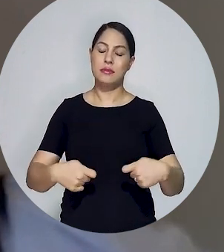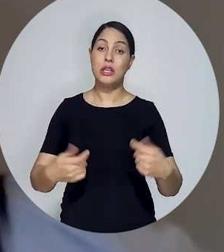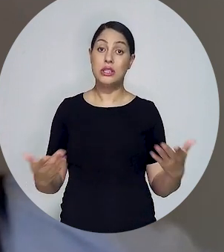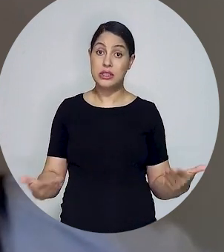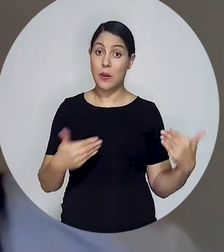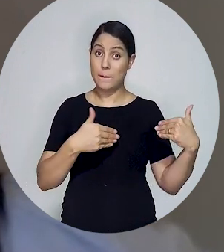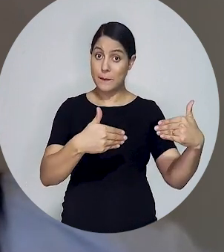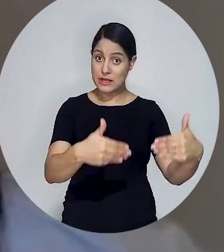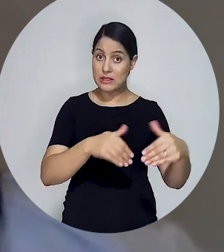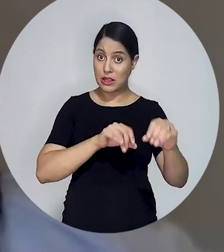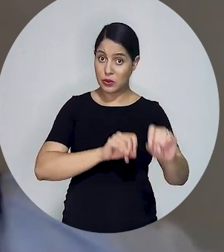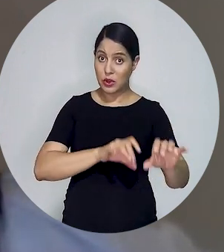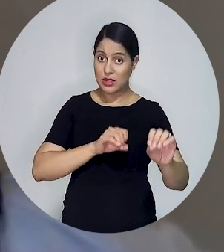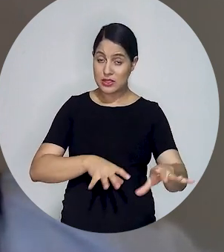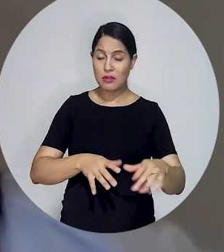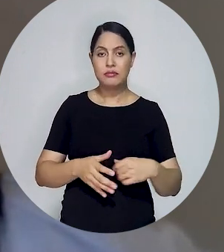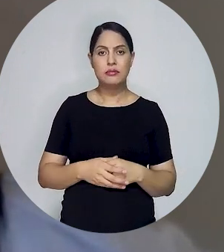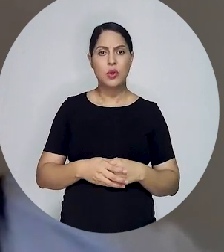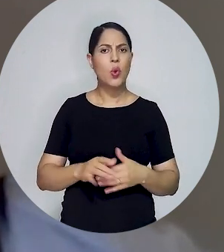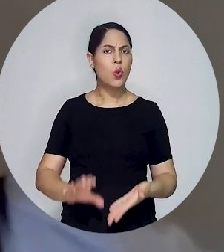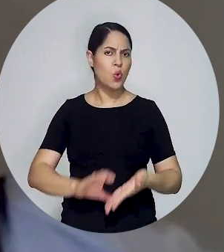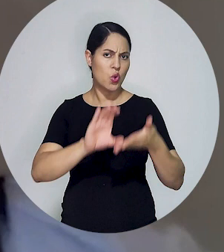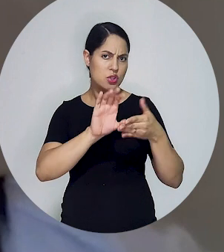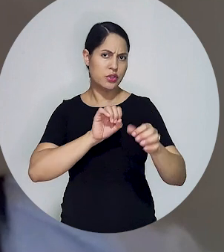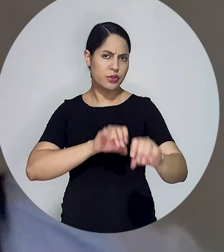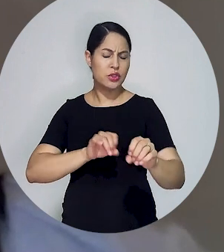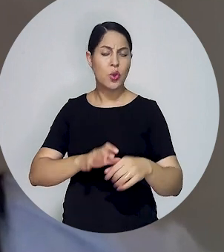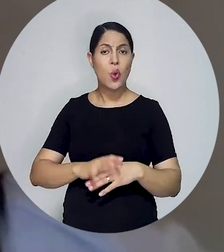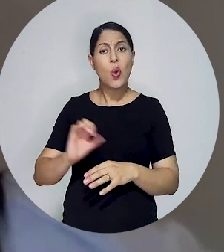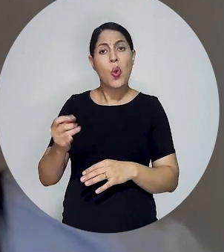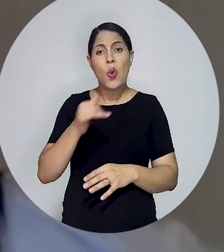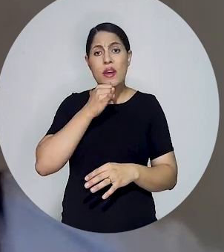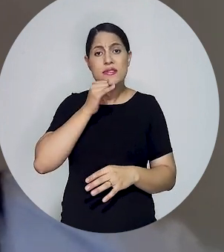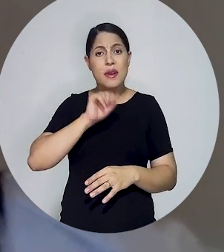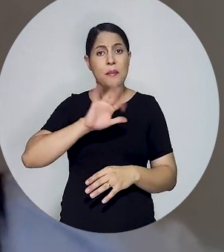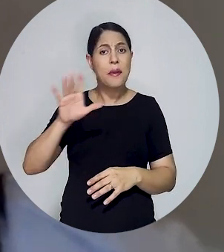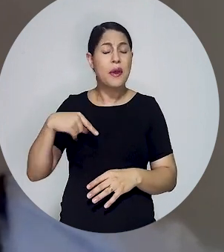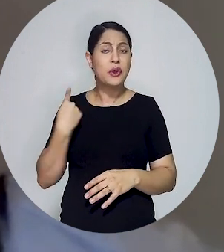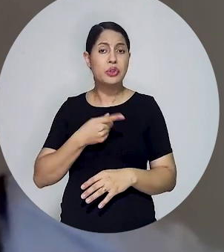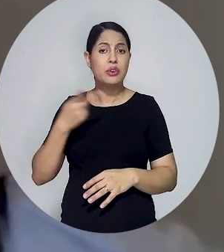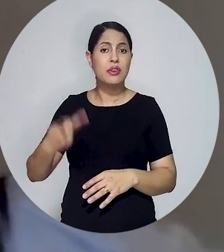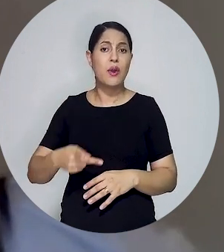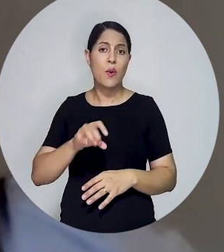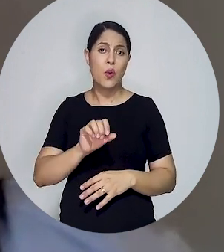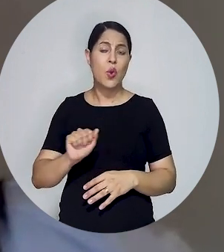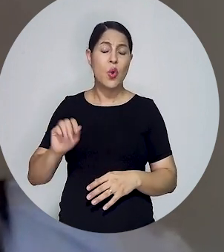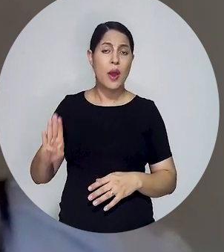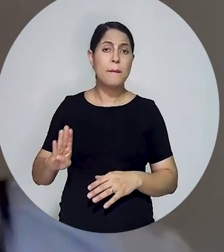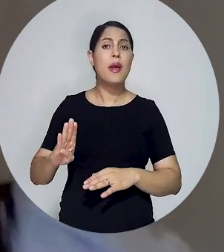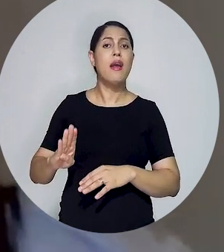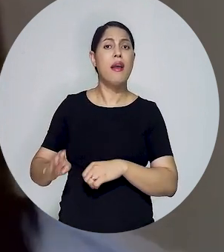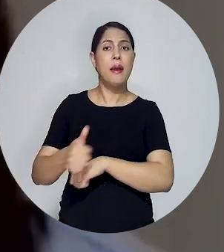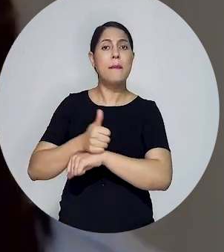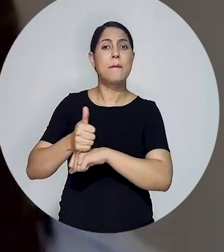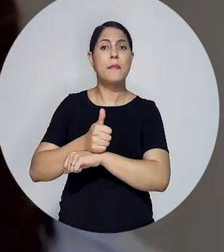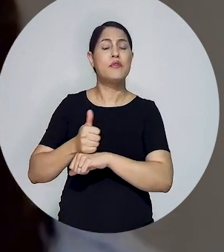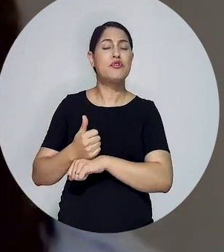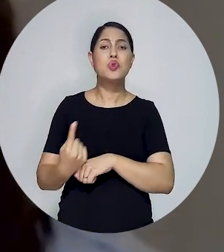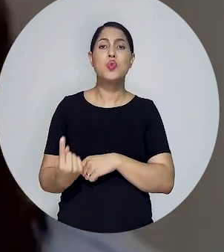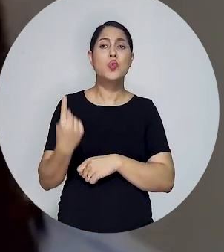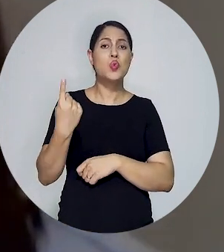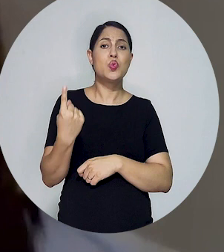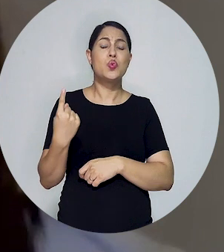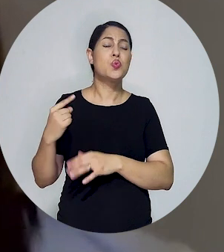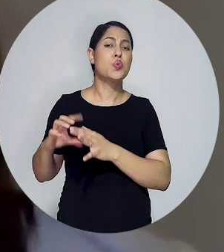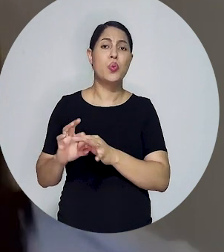Ministério da Educação, o Conselho Nacional de Educação, a própria OAB, que dentro dos conselhos de profissão regulamentada é a